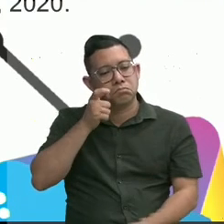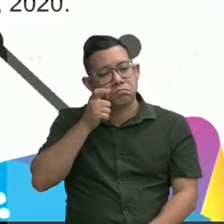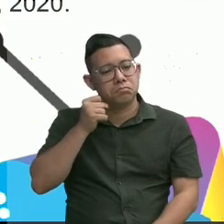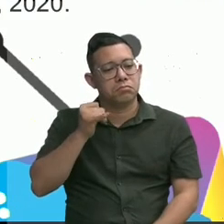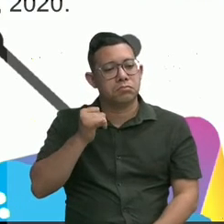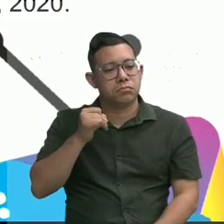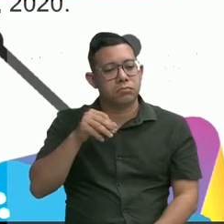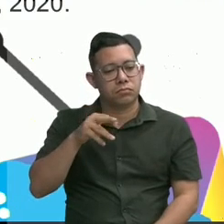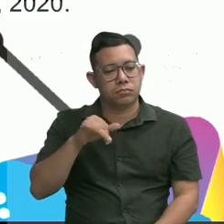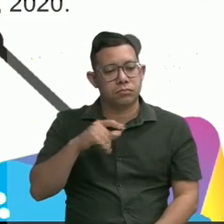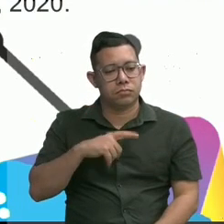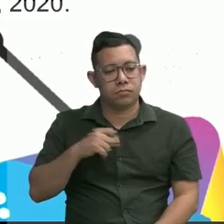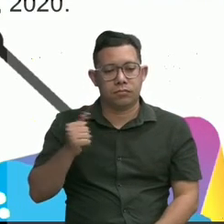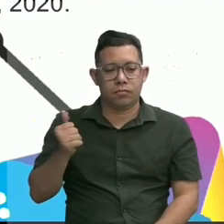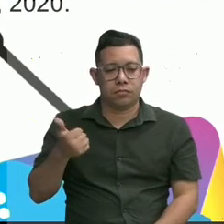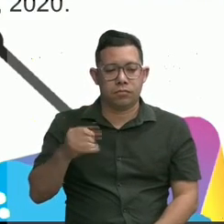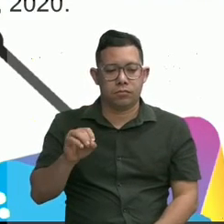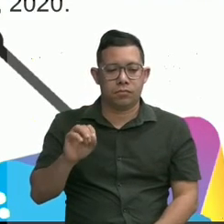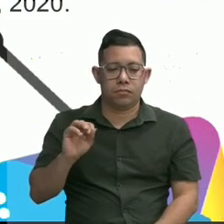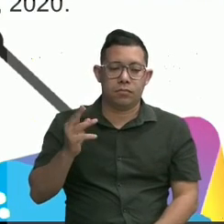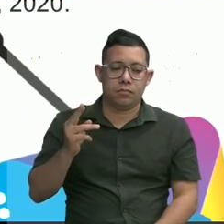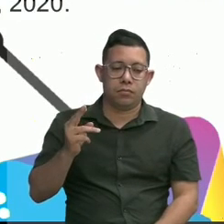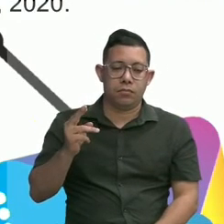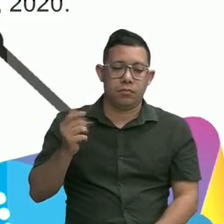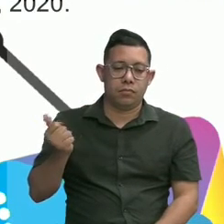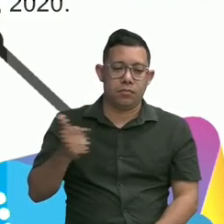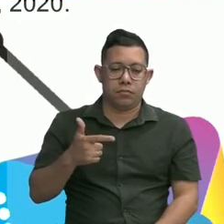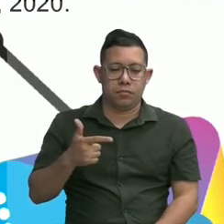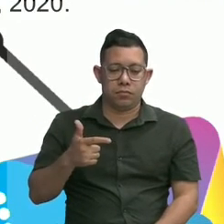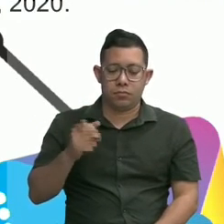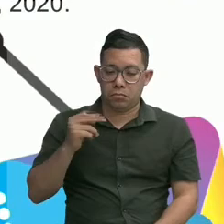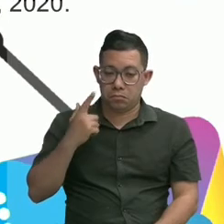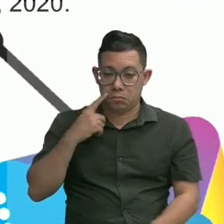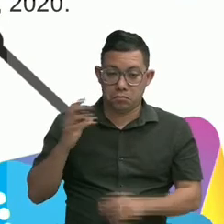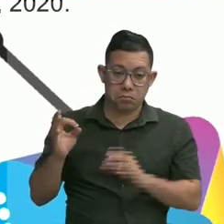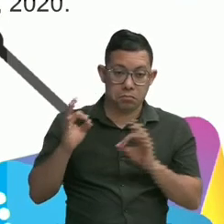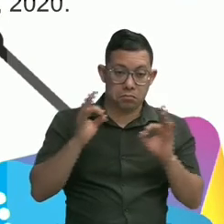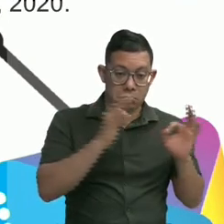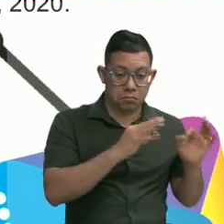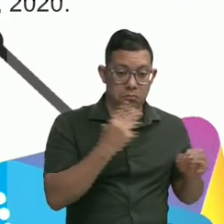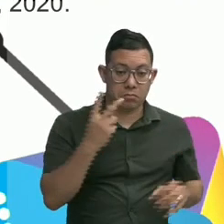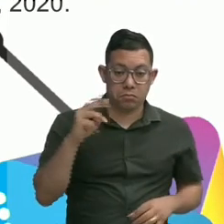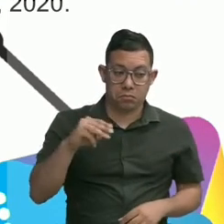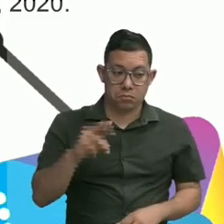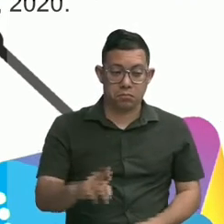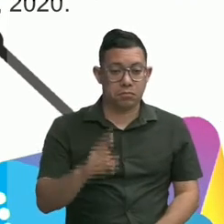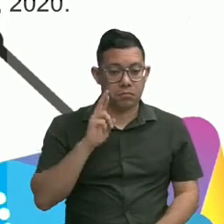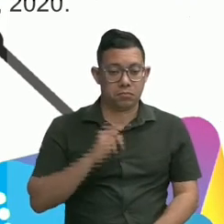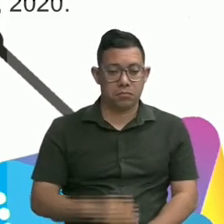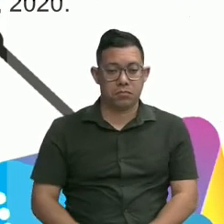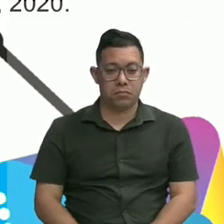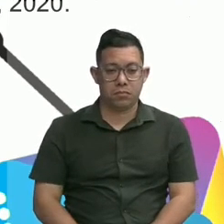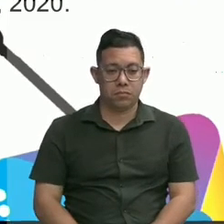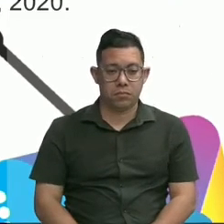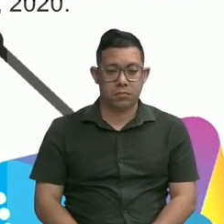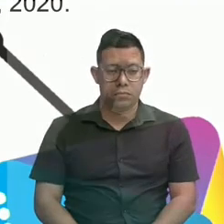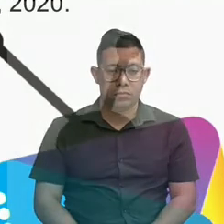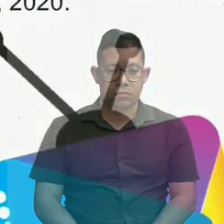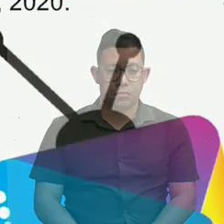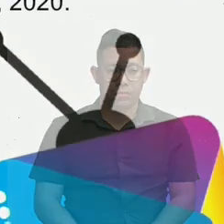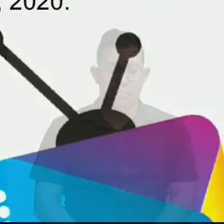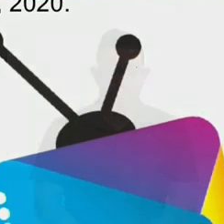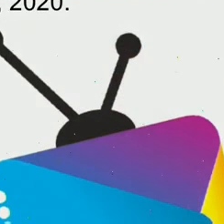se Maria tem dez ou doze anos de idade Vamos lá gente com você dois minutinhos